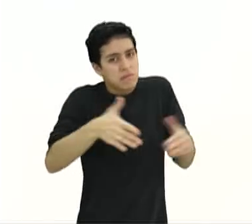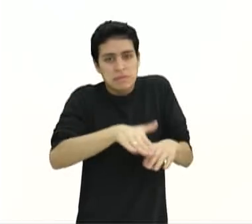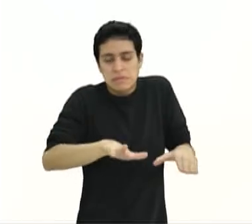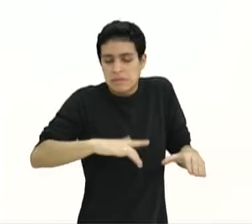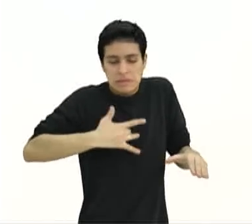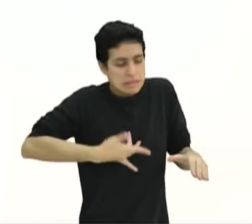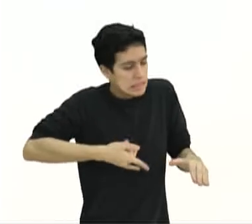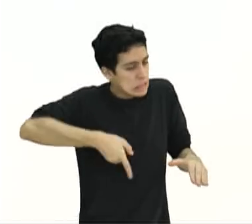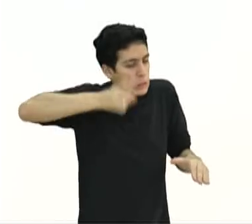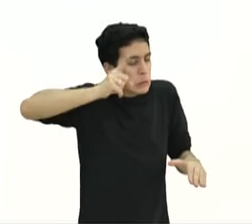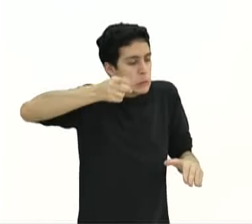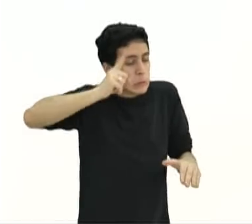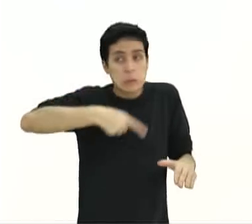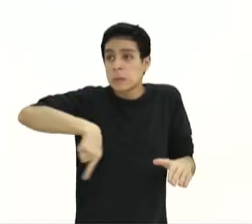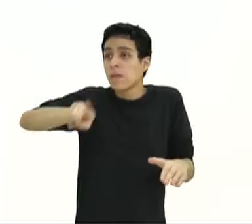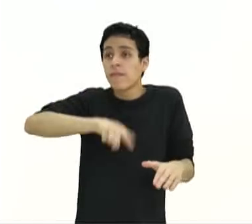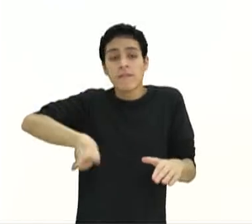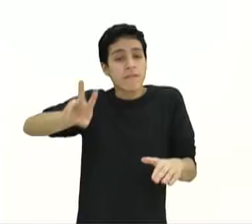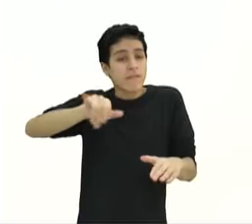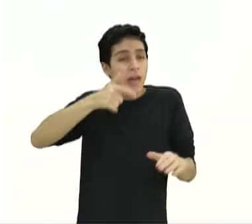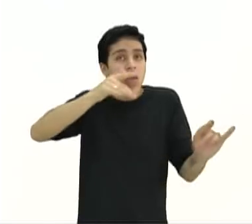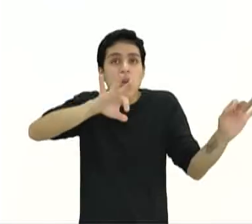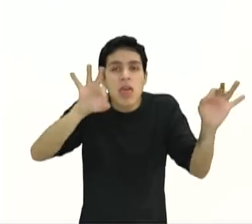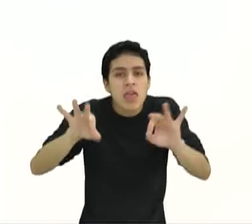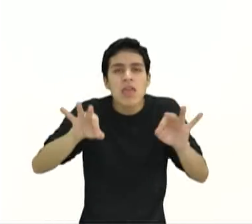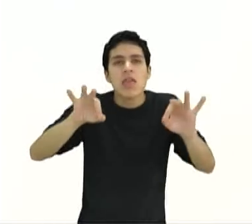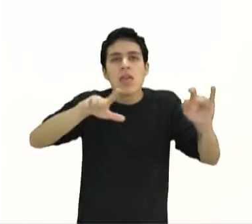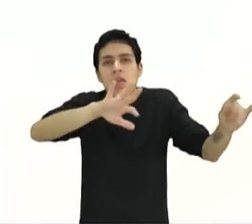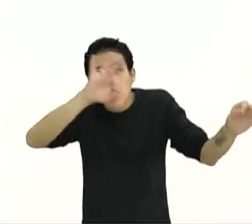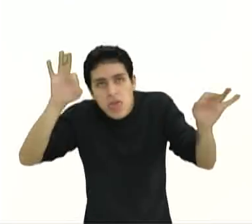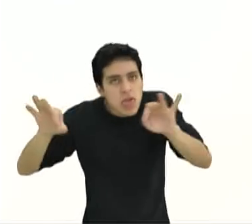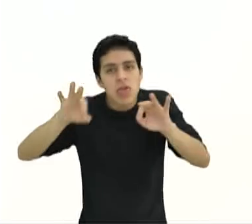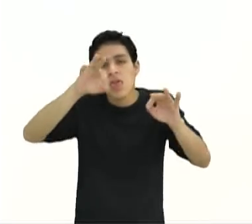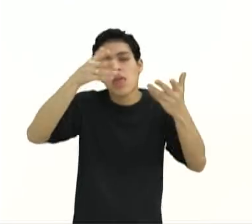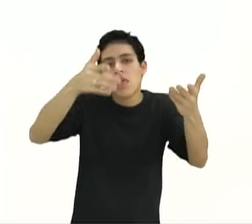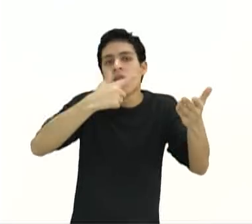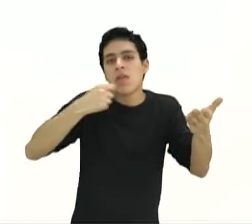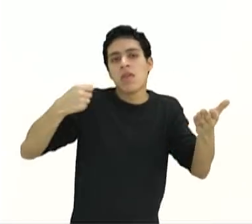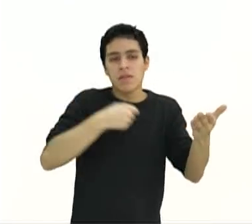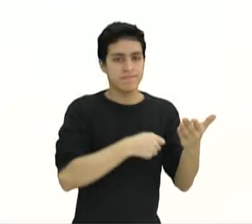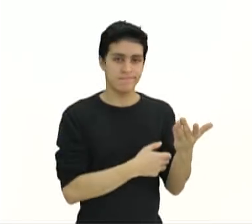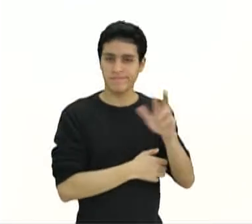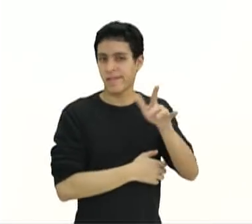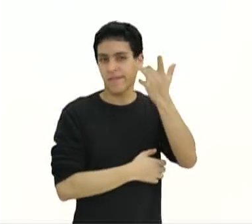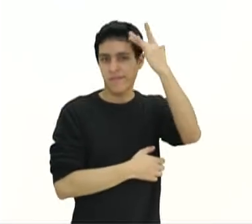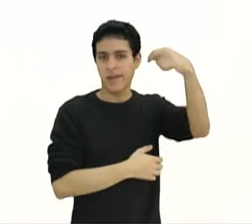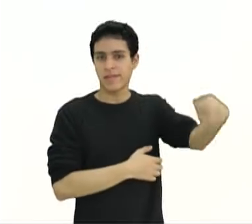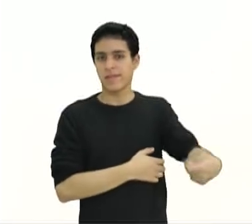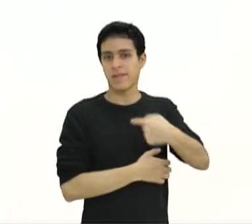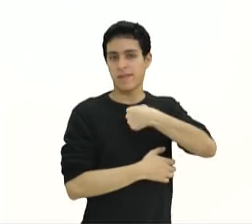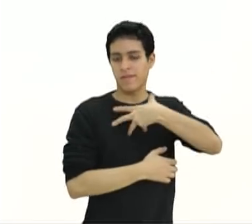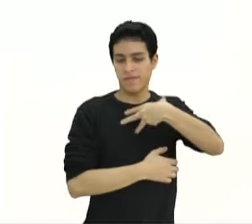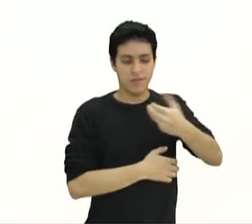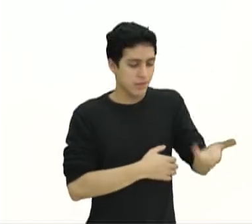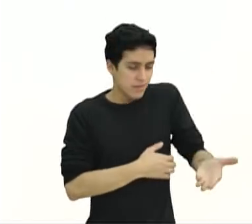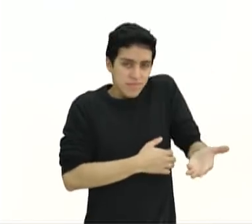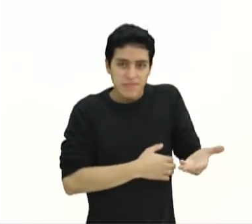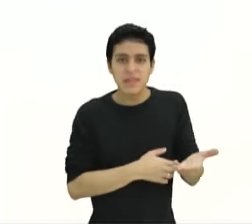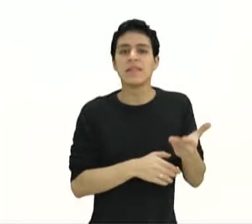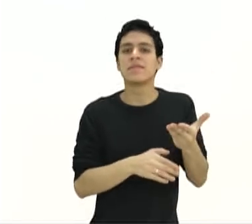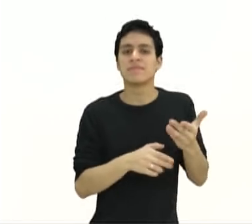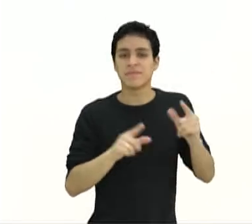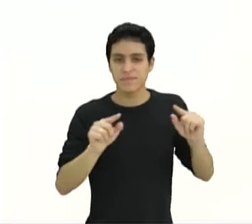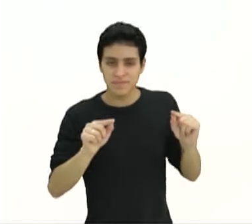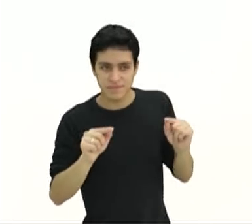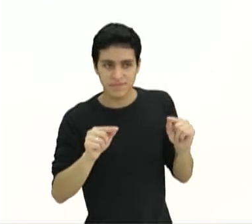mais dias de videoclipes e filmes com o rei. Não deve ser fácil ser meu filho. Não é por acaso que a citação do